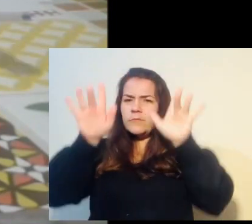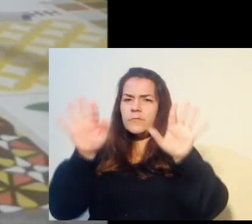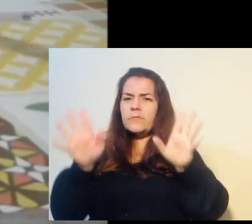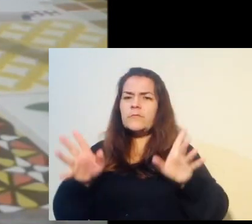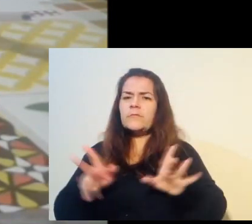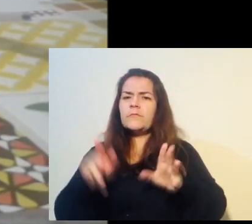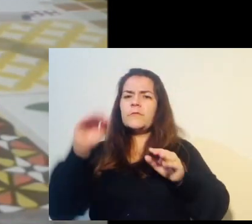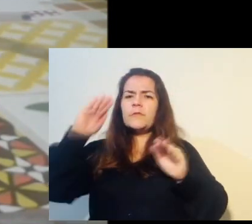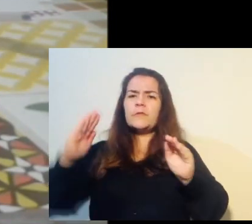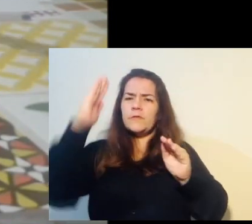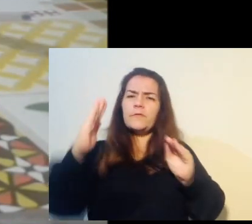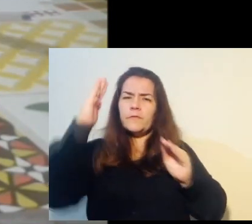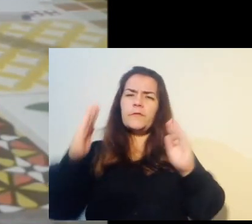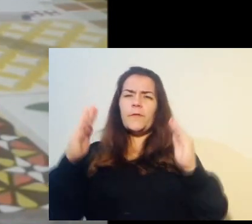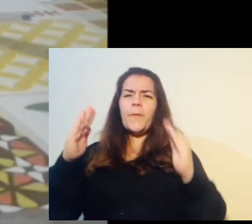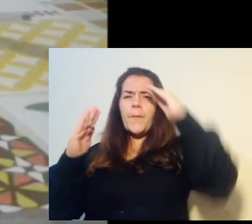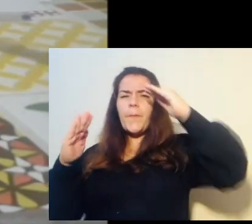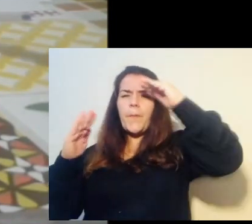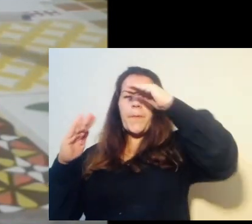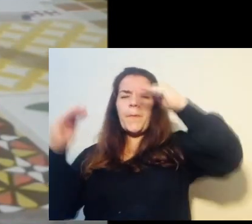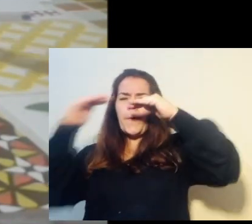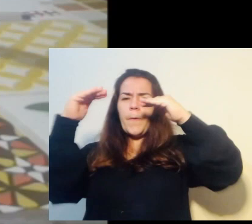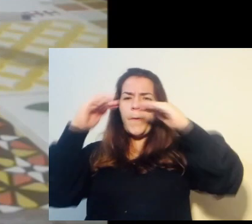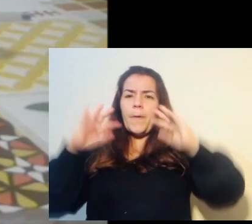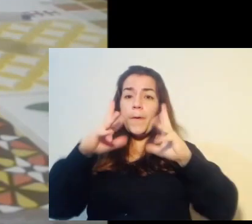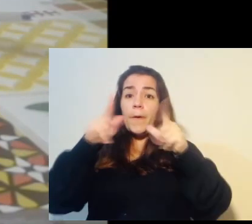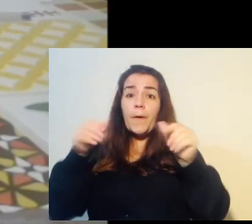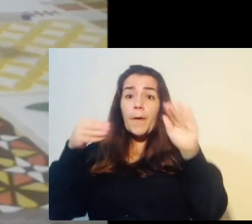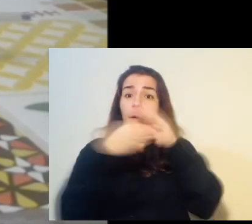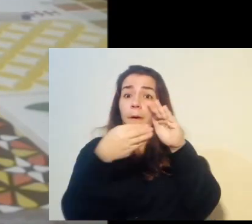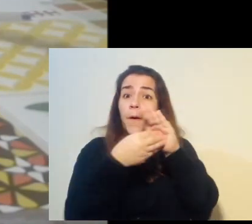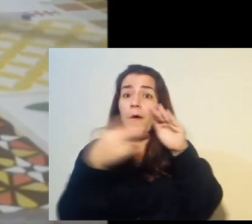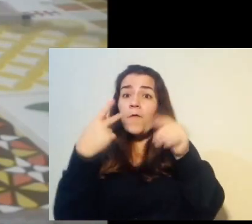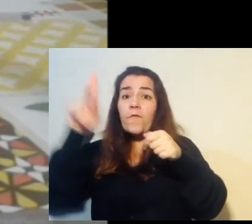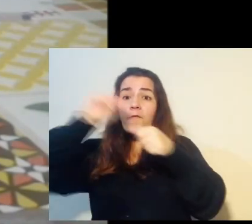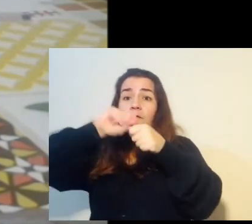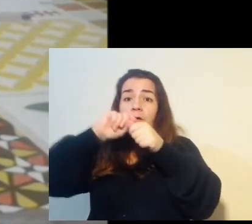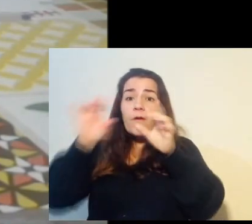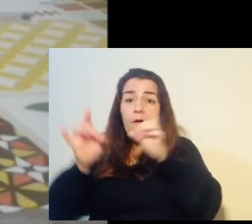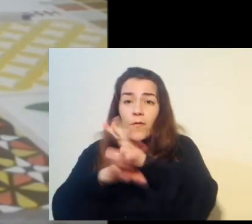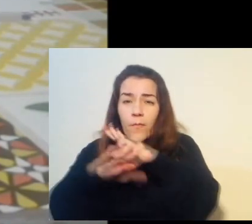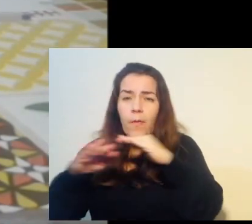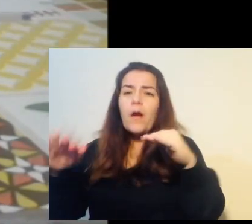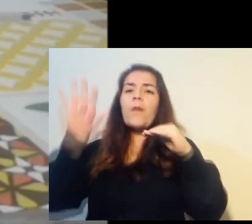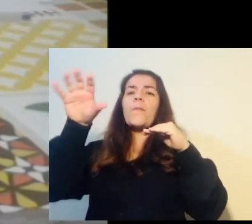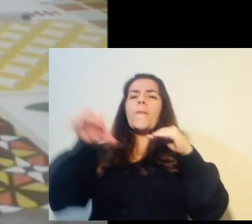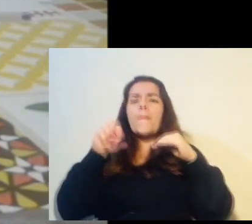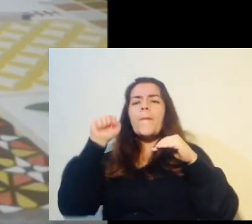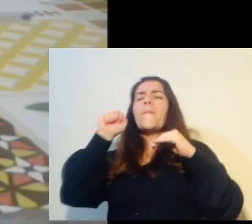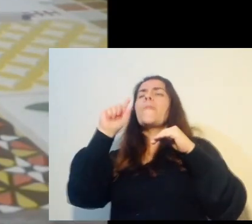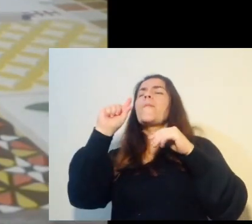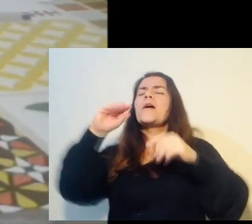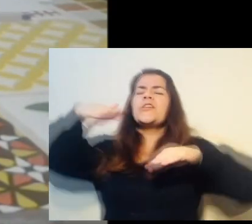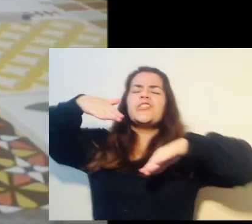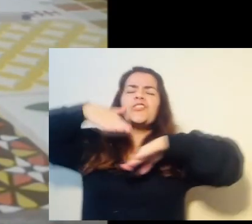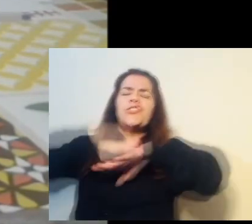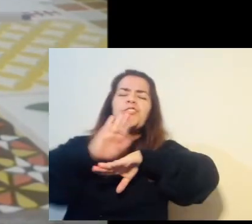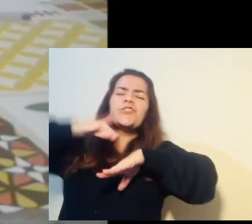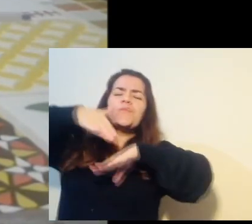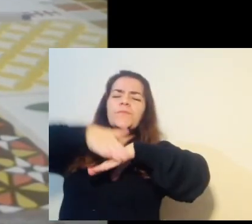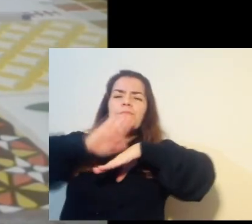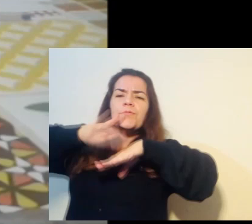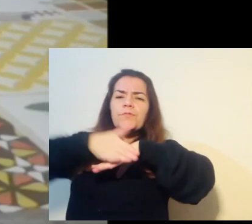rebarbas, põe essa parte por dentro, tira as rebarbas que estão lá dentro, né? Faz os acabamentos, né? Pega um pedacinho de